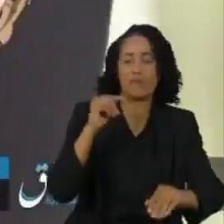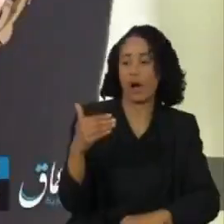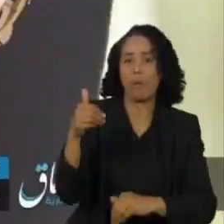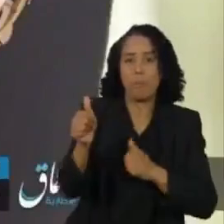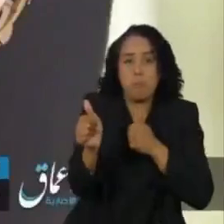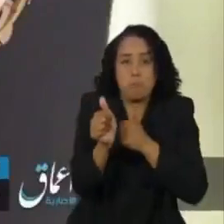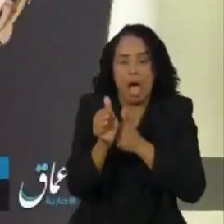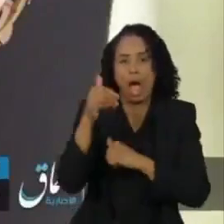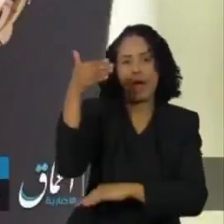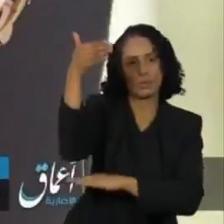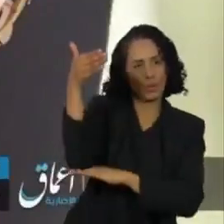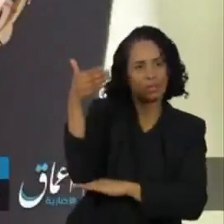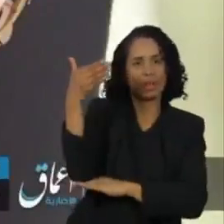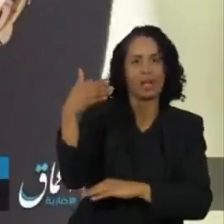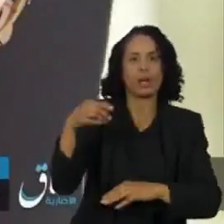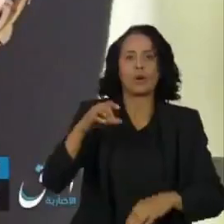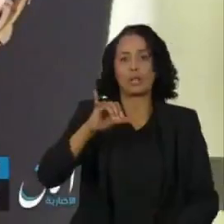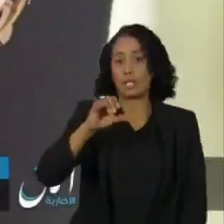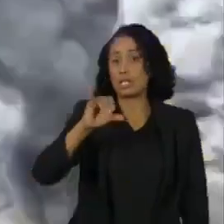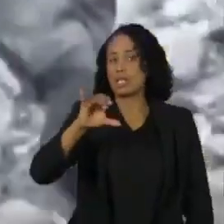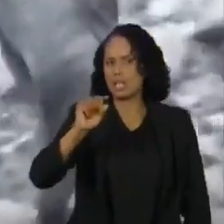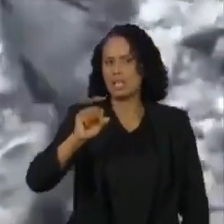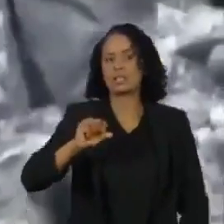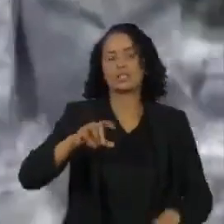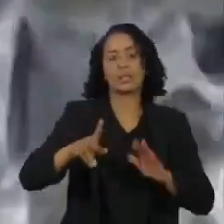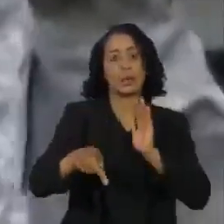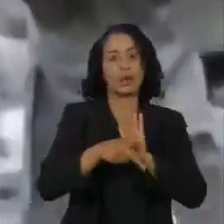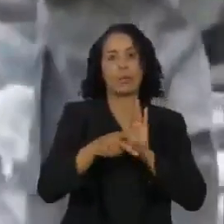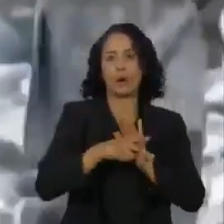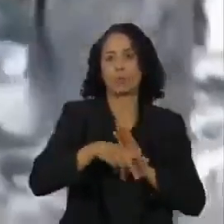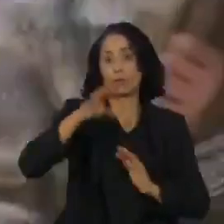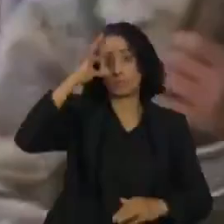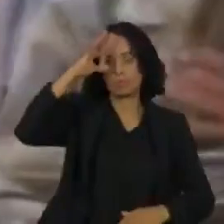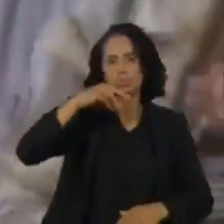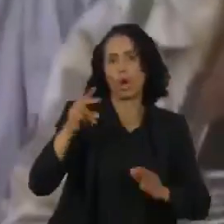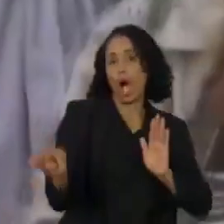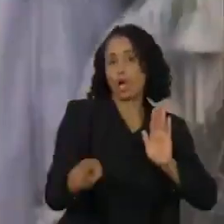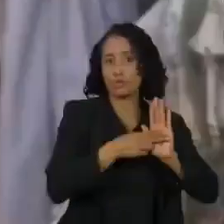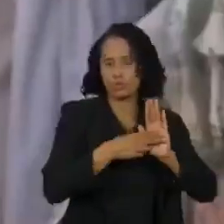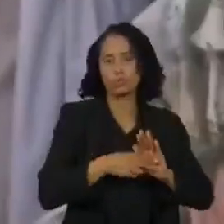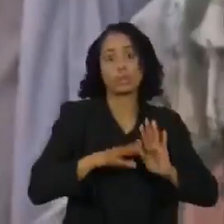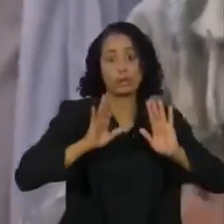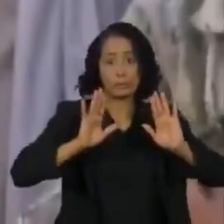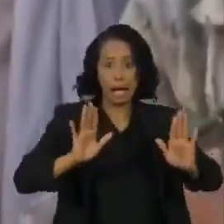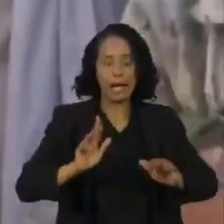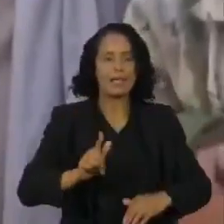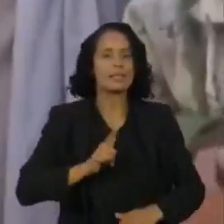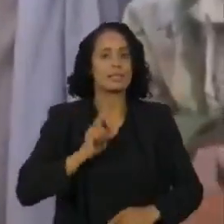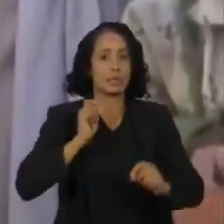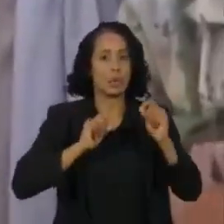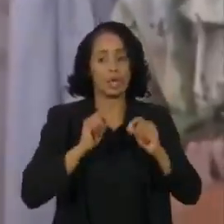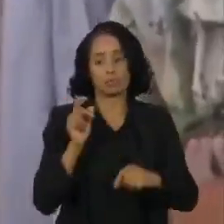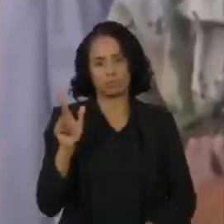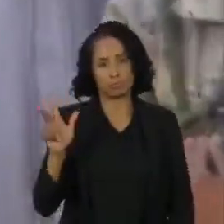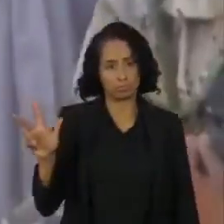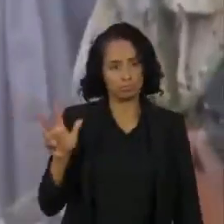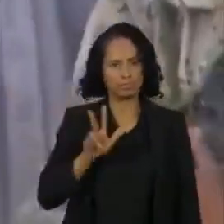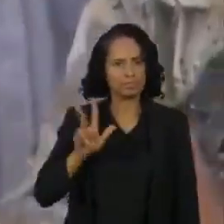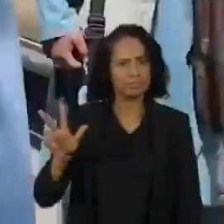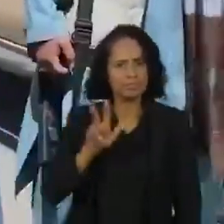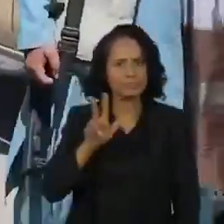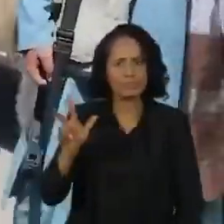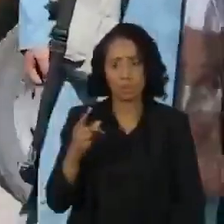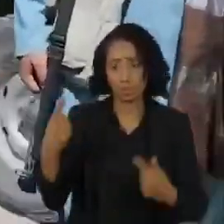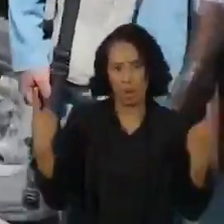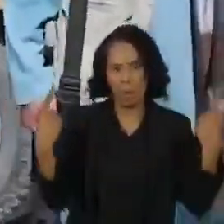juízes do Afeganistão assumiu a autoria das explosões o grupo é formado principalmente por dissidentes do Talibã os dois se tornaram